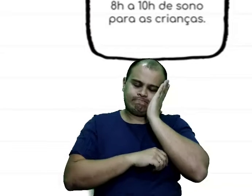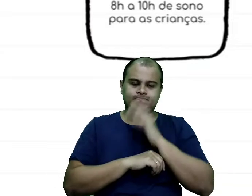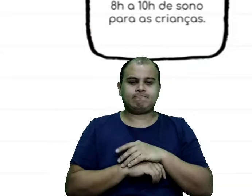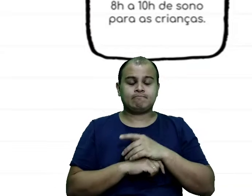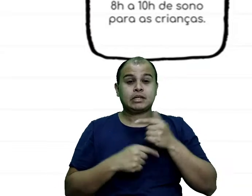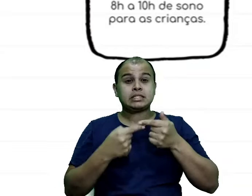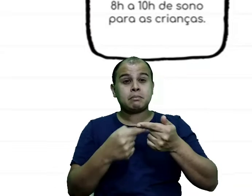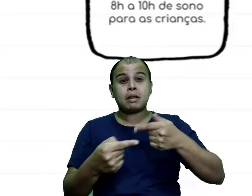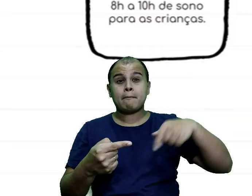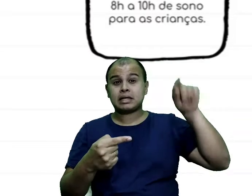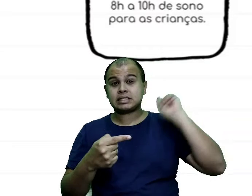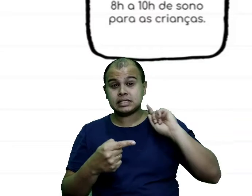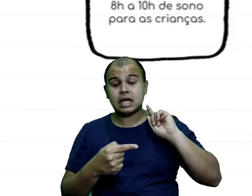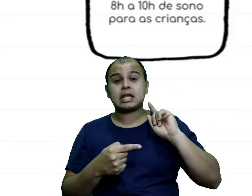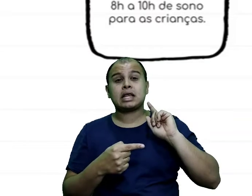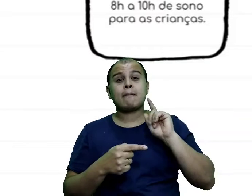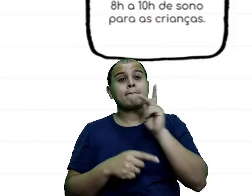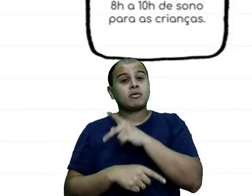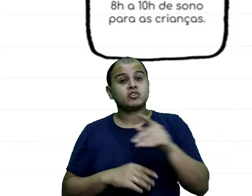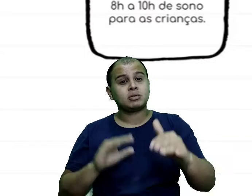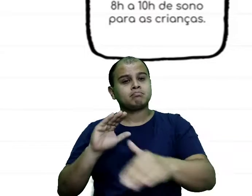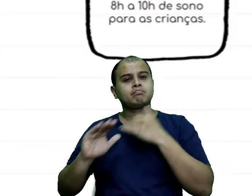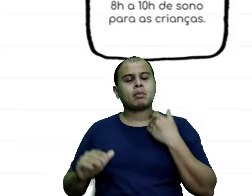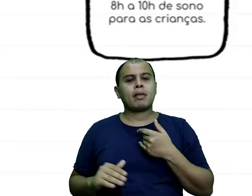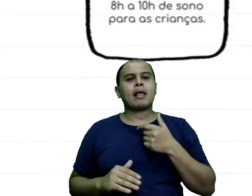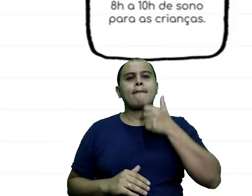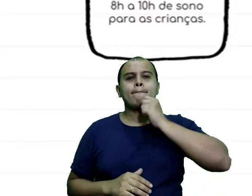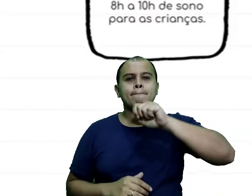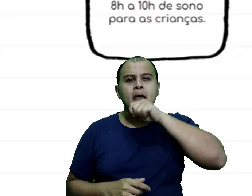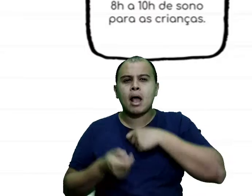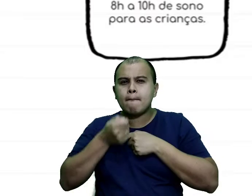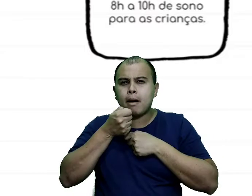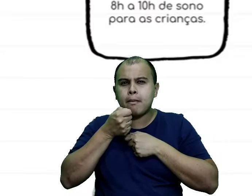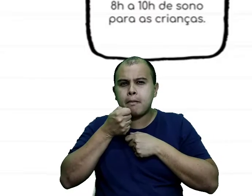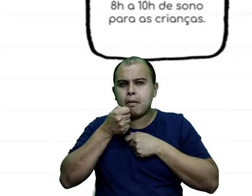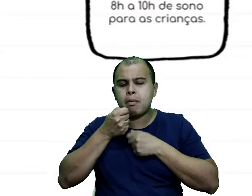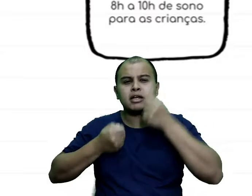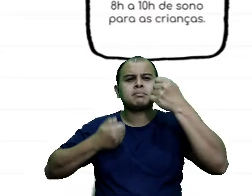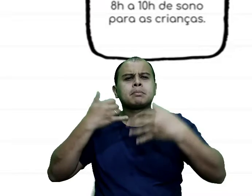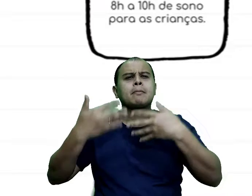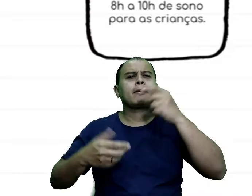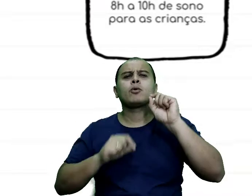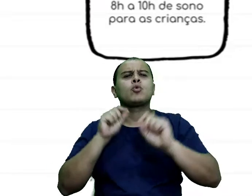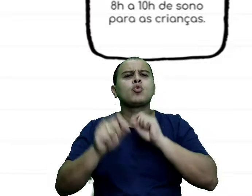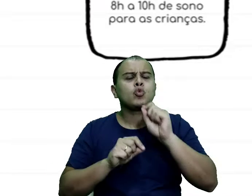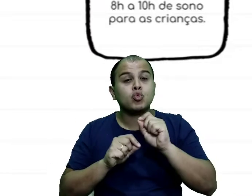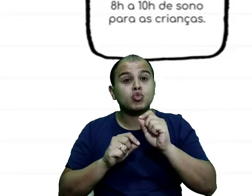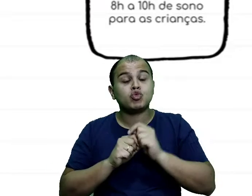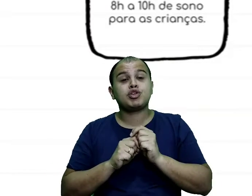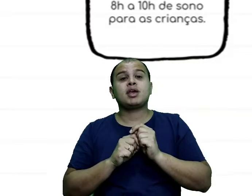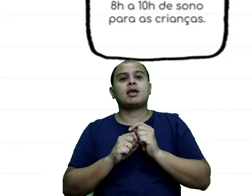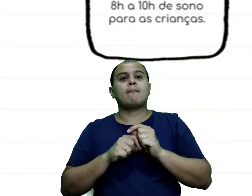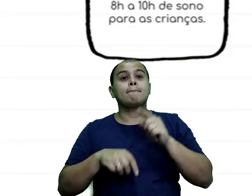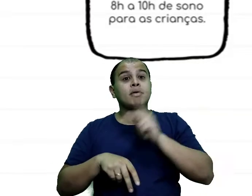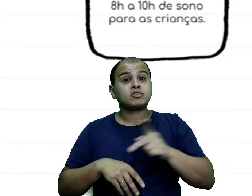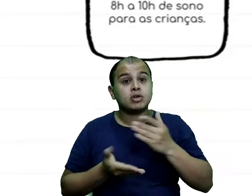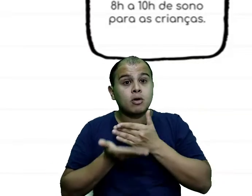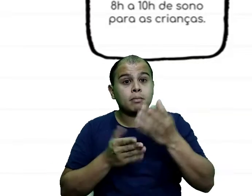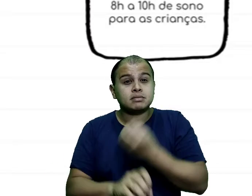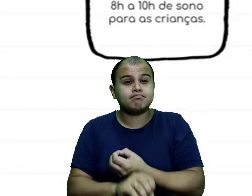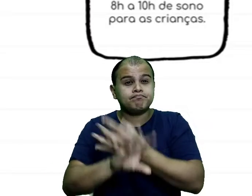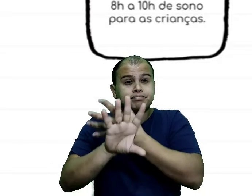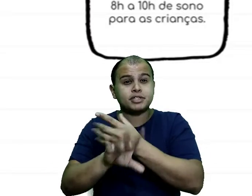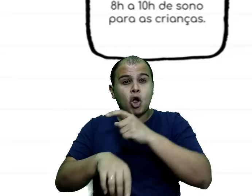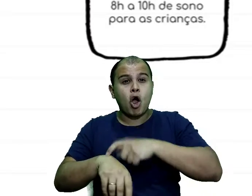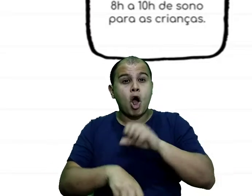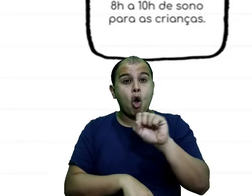cedo. Teve uma professora semana passada que me mandou um áudio de uma mãe. A criança estuda no período da manhã, a professora